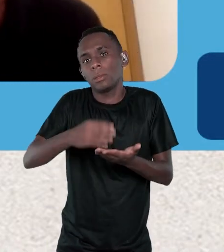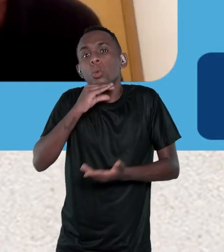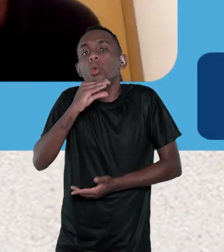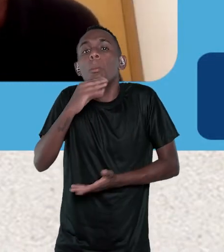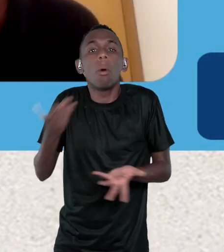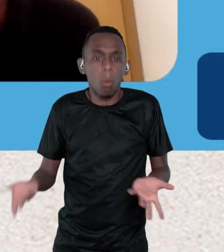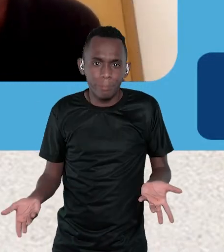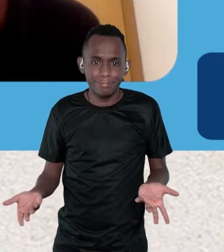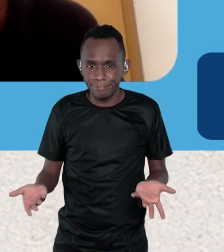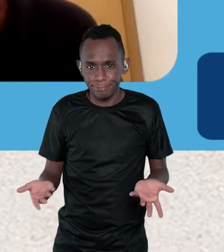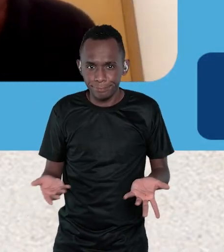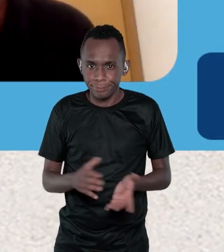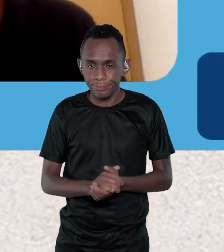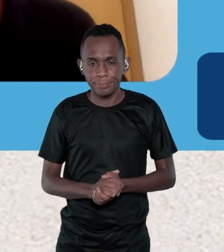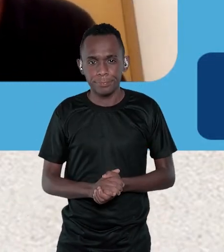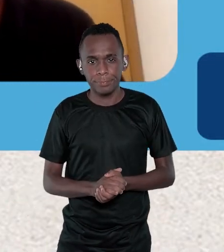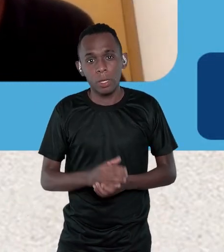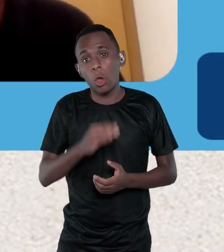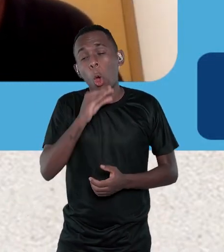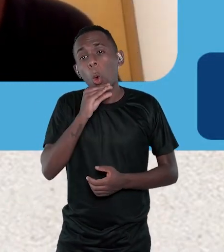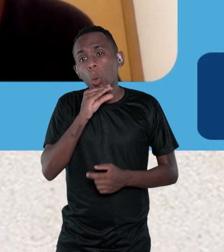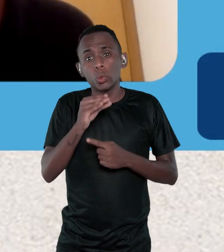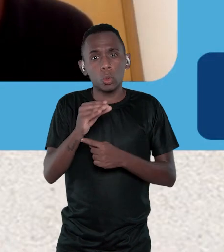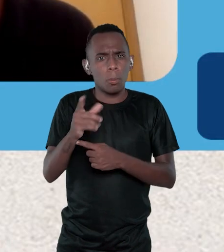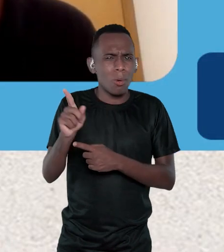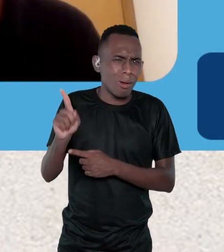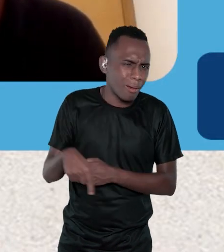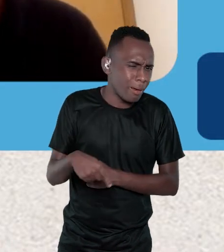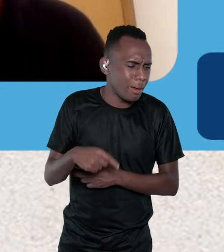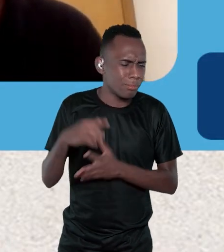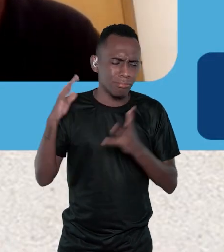pelo Carlos Drummond, por exemplo, que é um